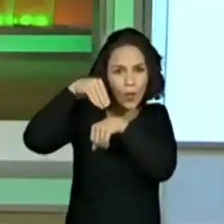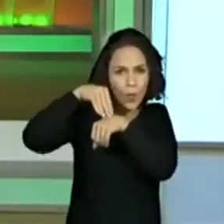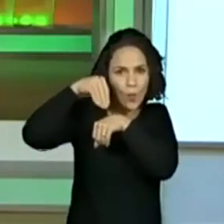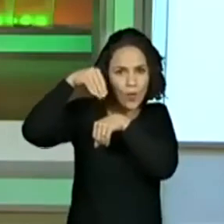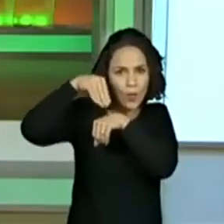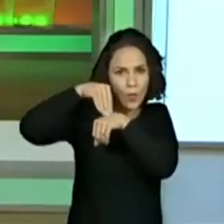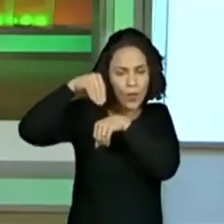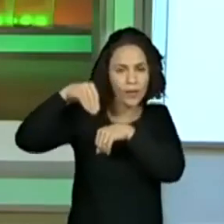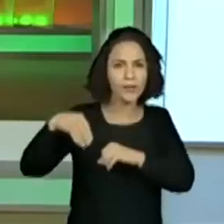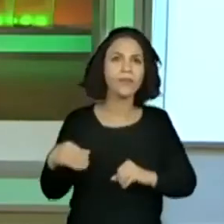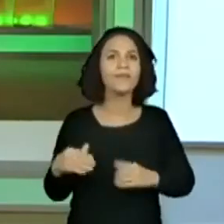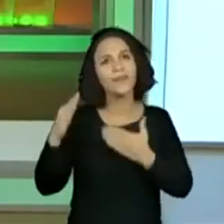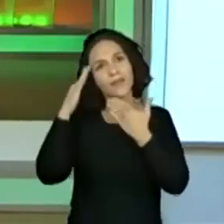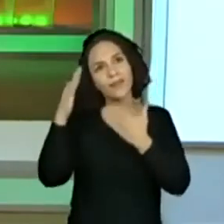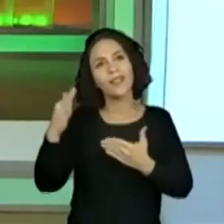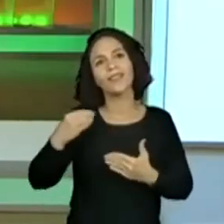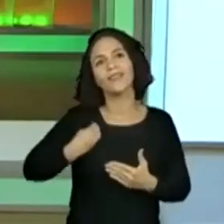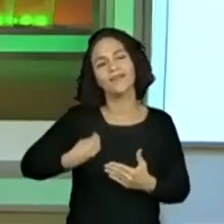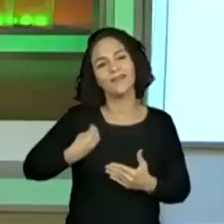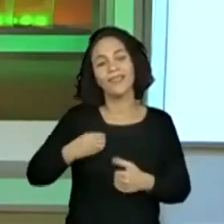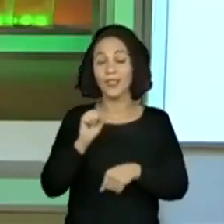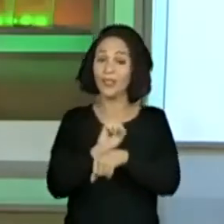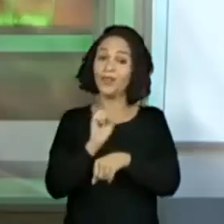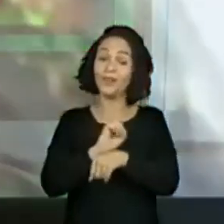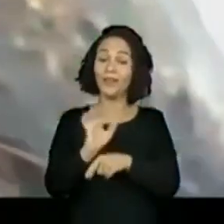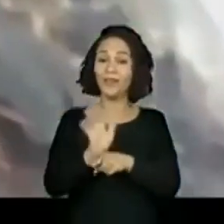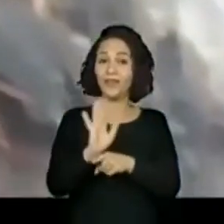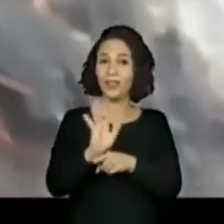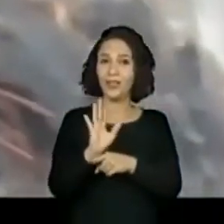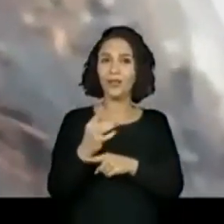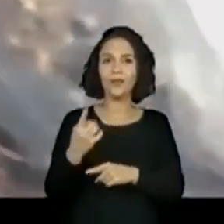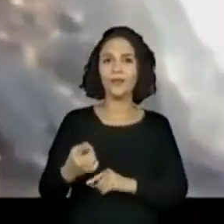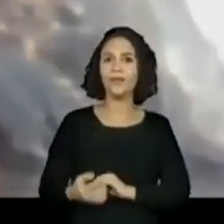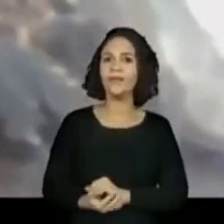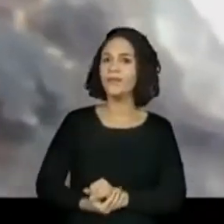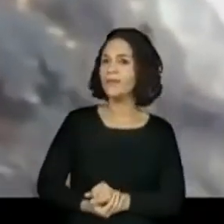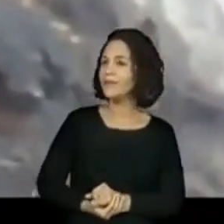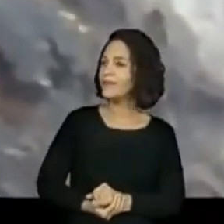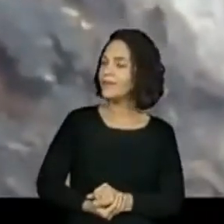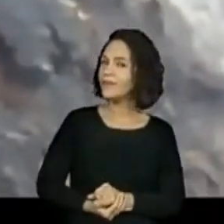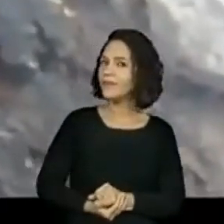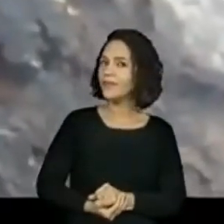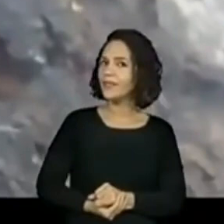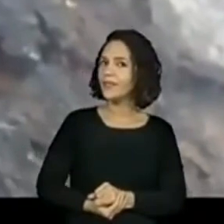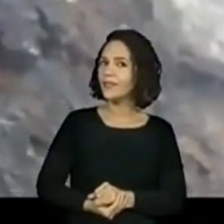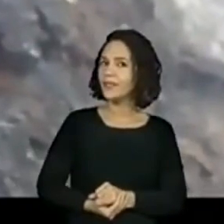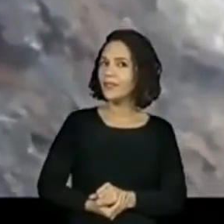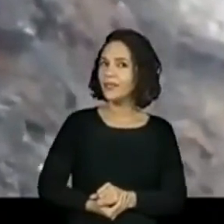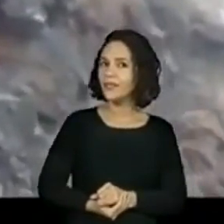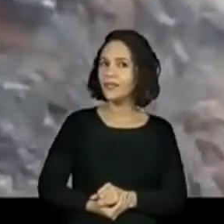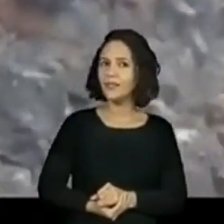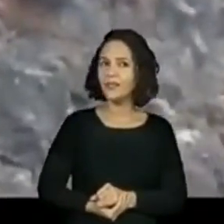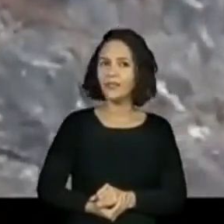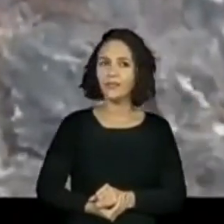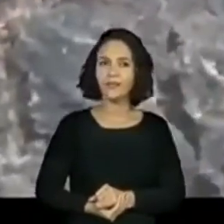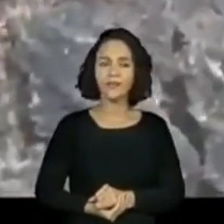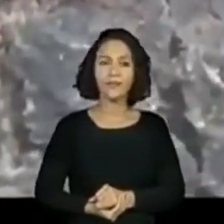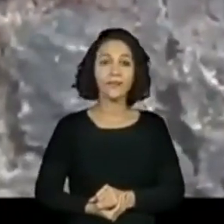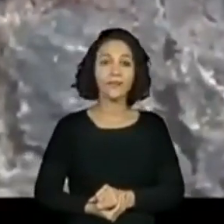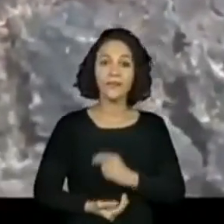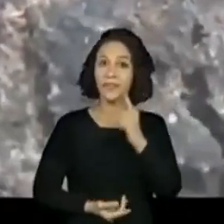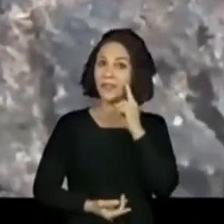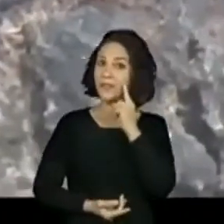pela participação, professores. A gente aguarda o vídeo entrar e a gente vai conversando sobre isso. Olha só, chegou aí.